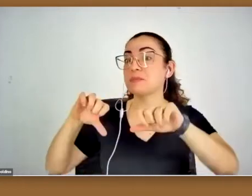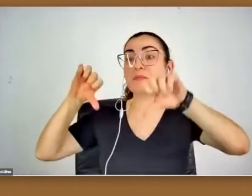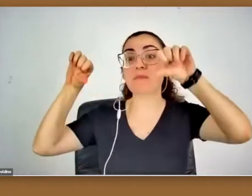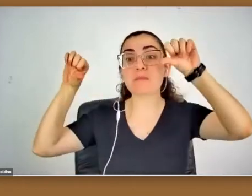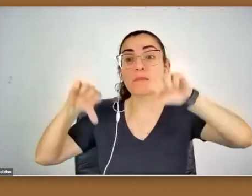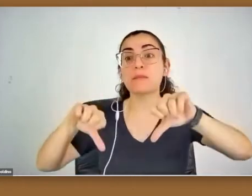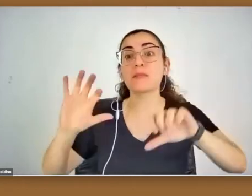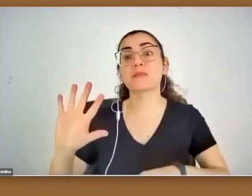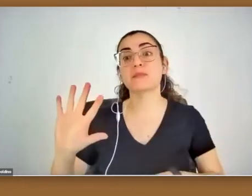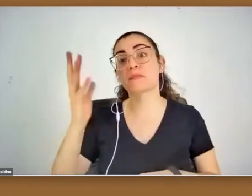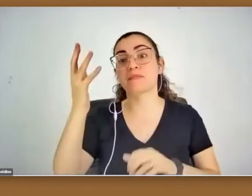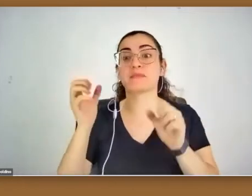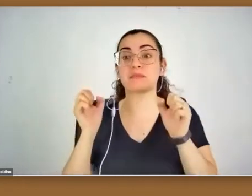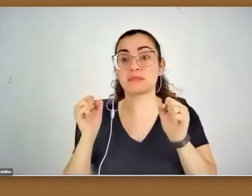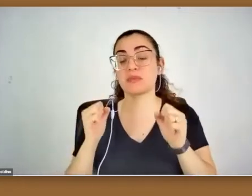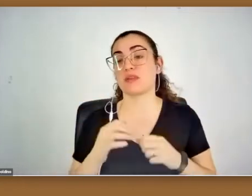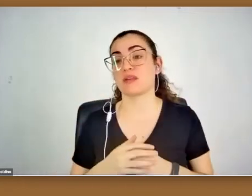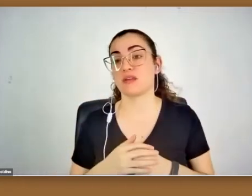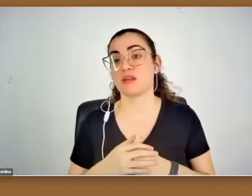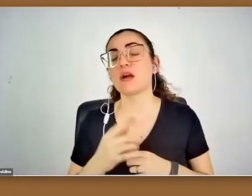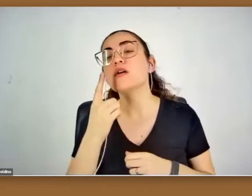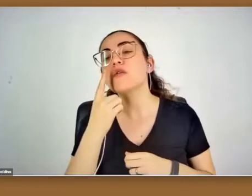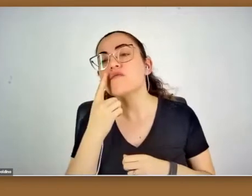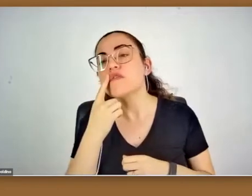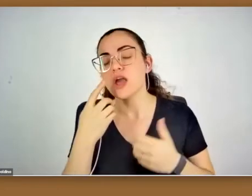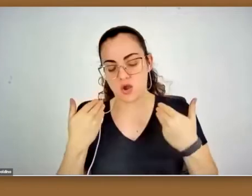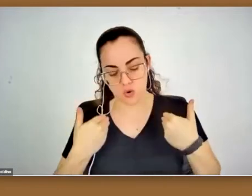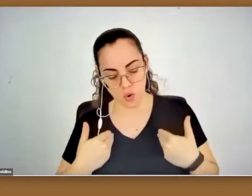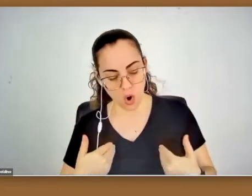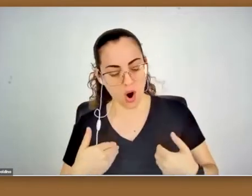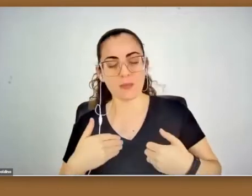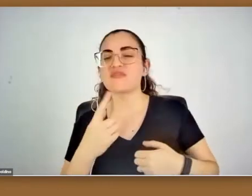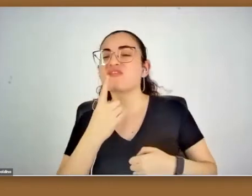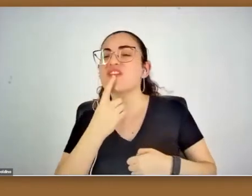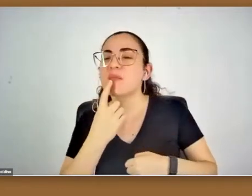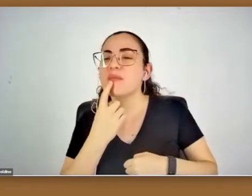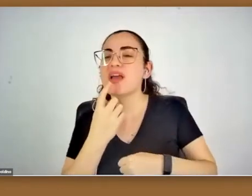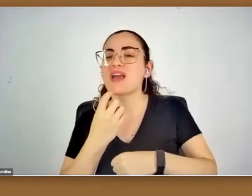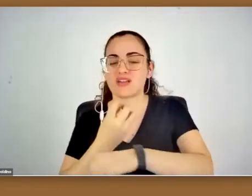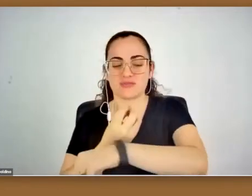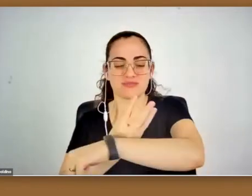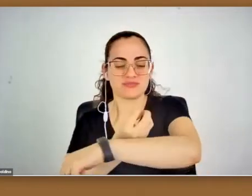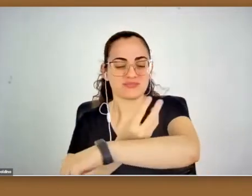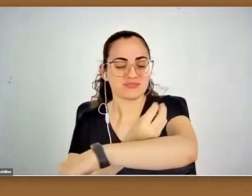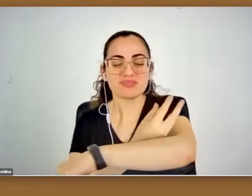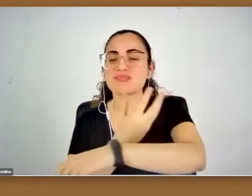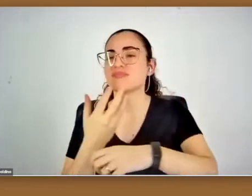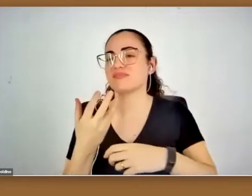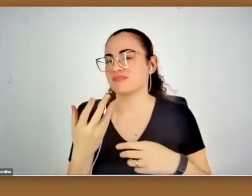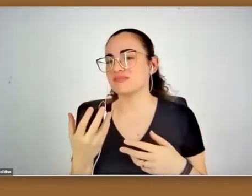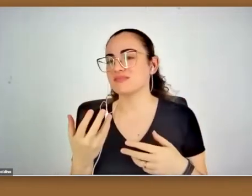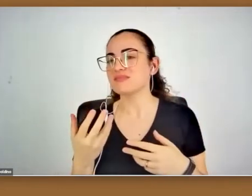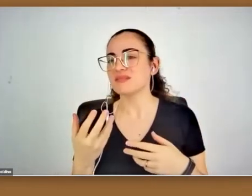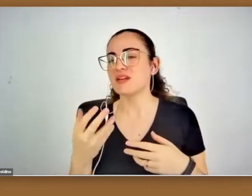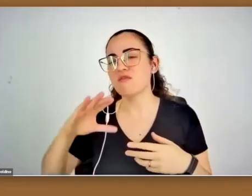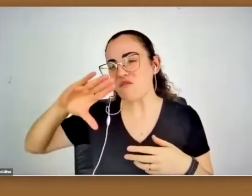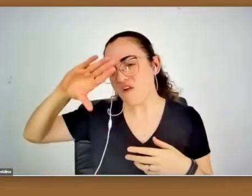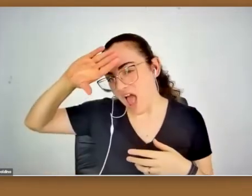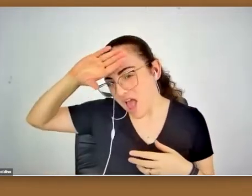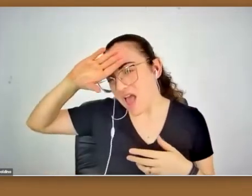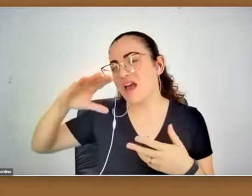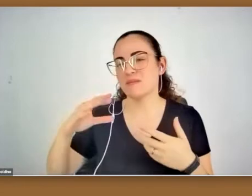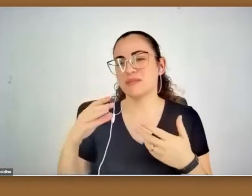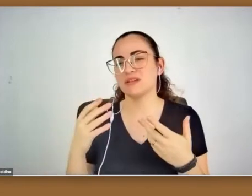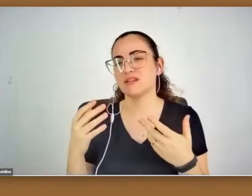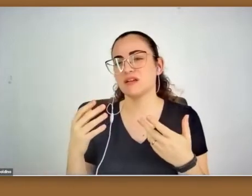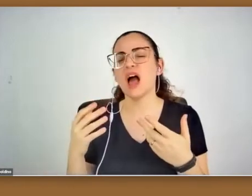dor nos olhos, tô com manchinhas no corpo, né? Procura o atendimento médico, não fique em casa. Porque são doenças, inclusive,